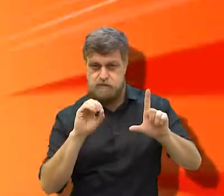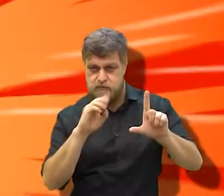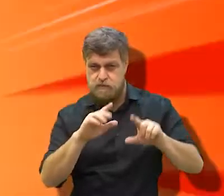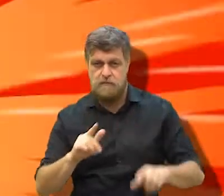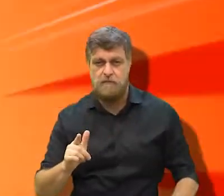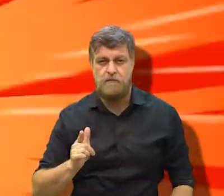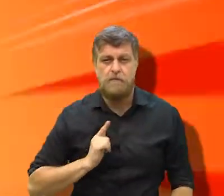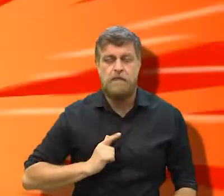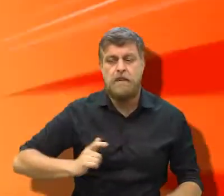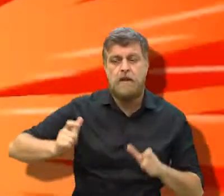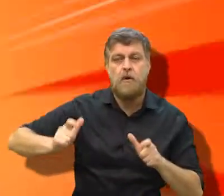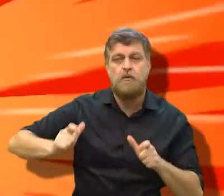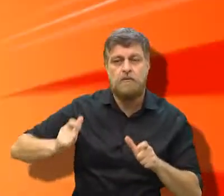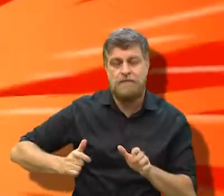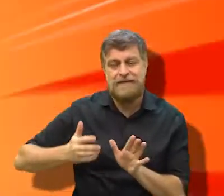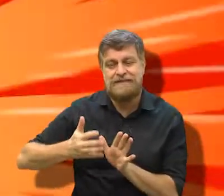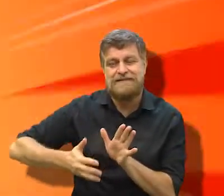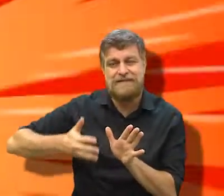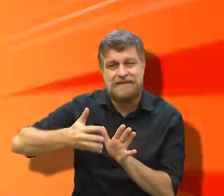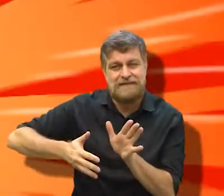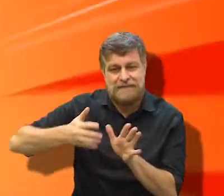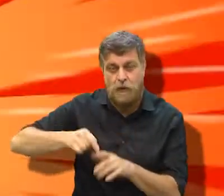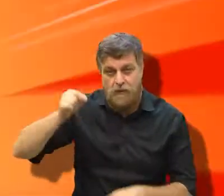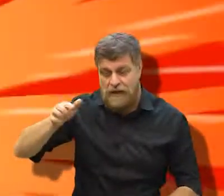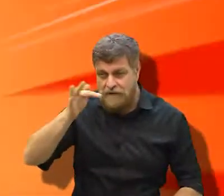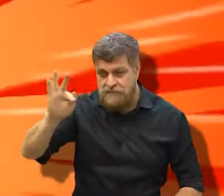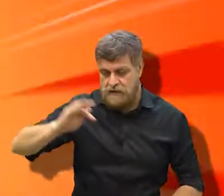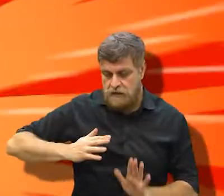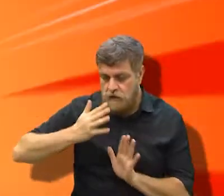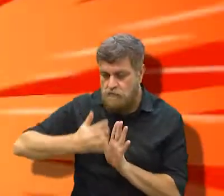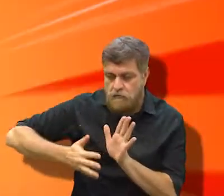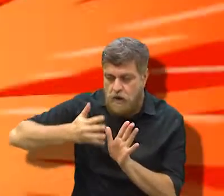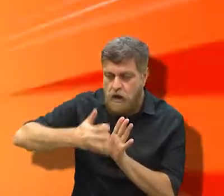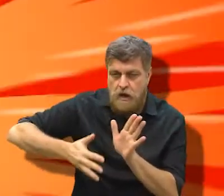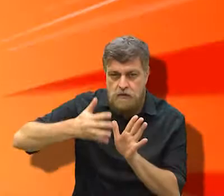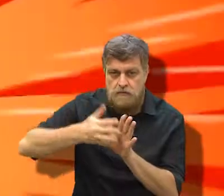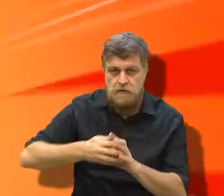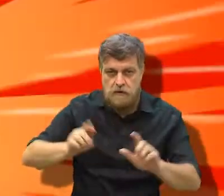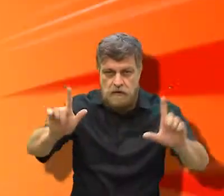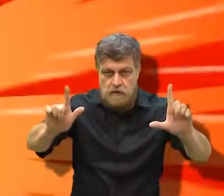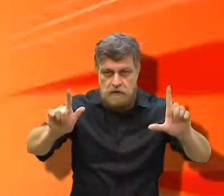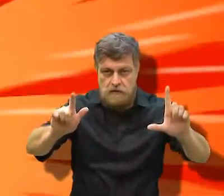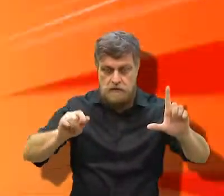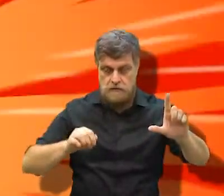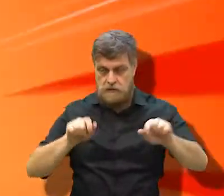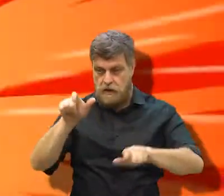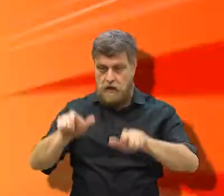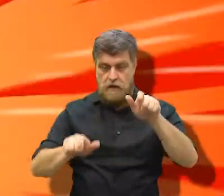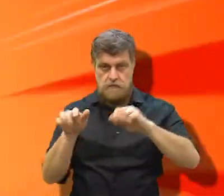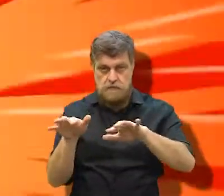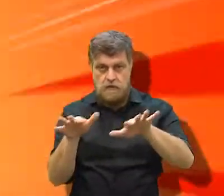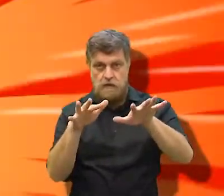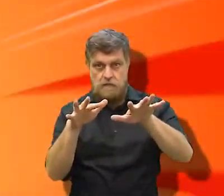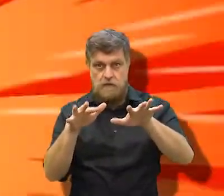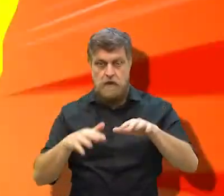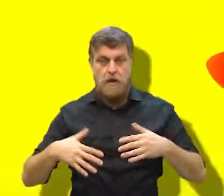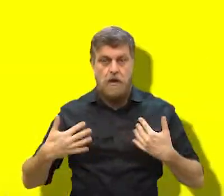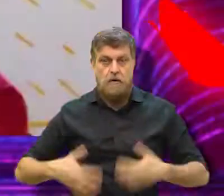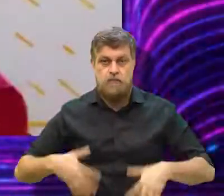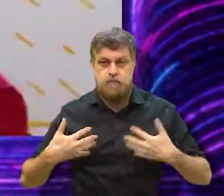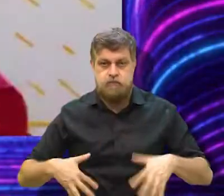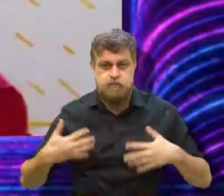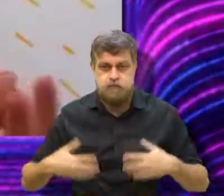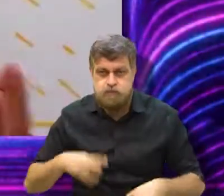foi no trem La Ciotat, na estação La Ciotat. E quando o trem começou a avançar na tela, o público, que não estava acostumado,